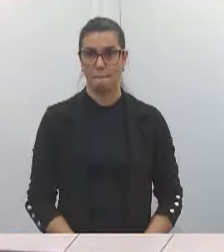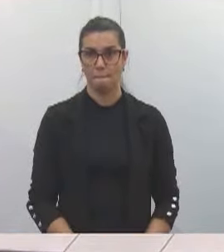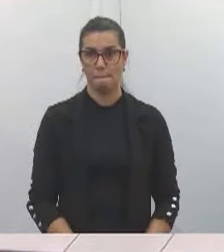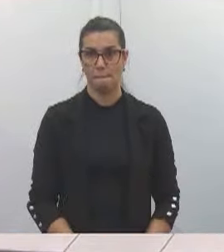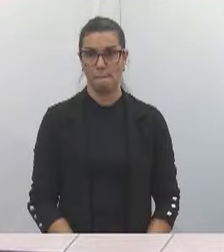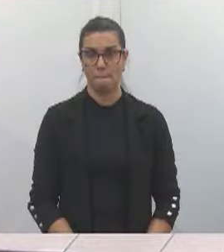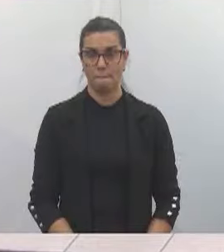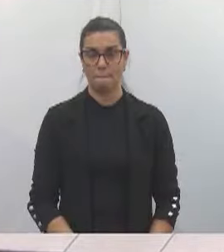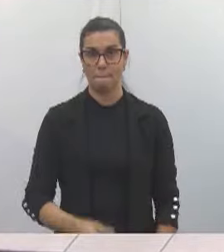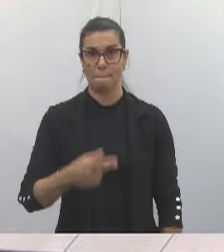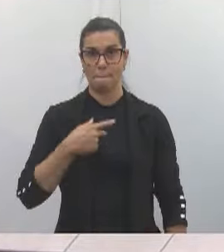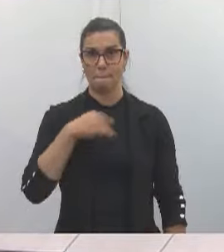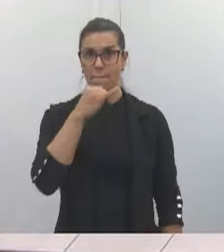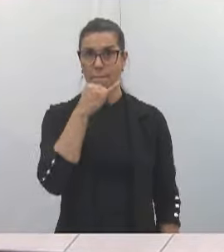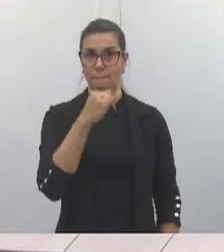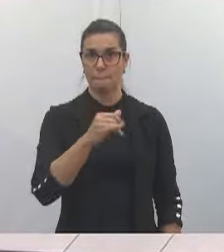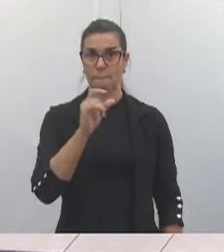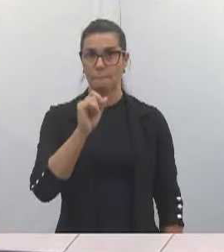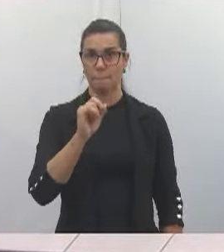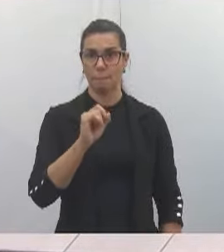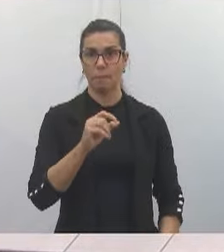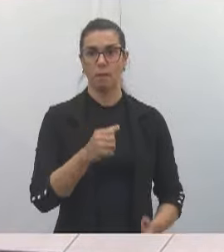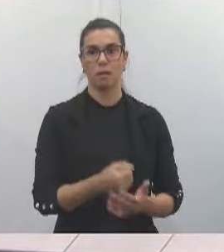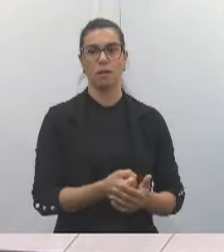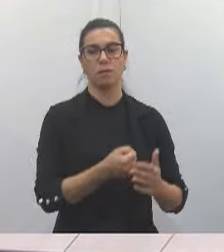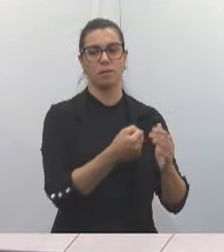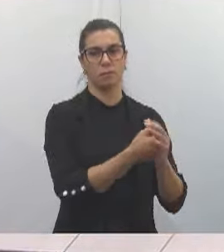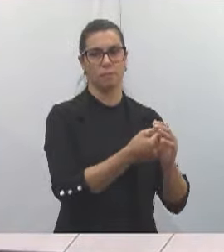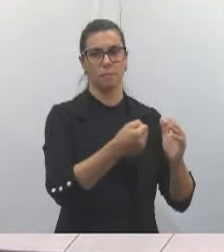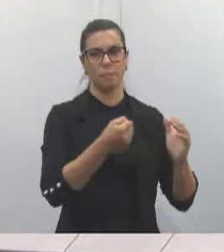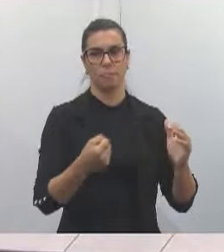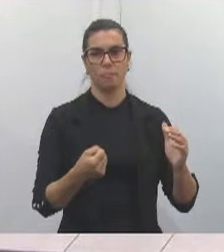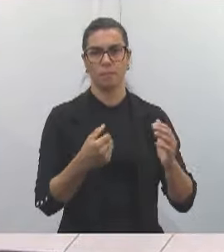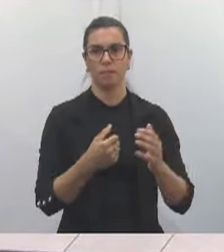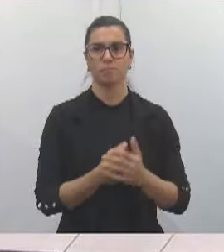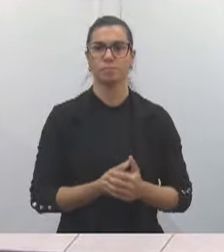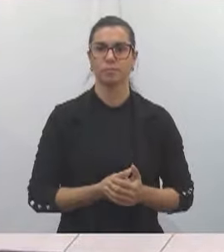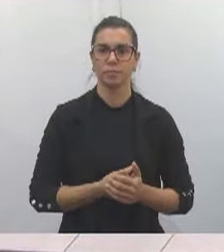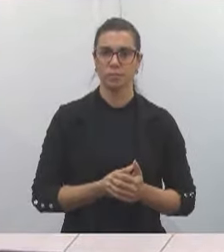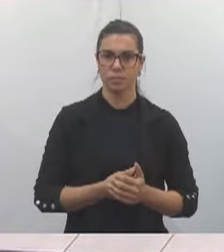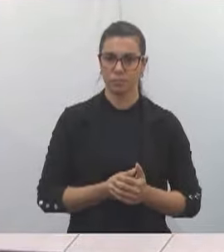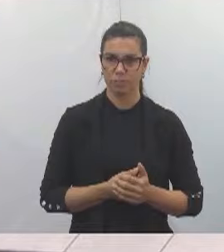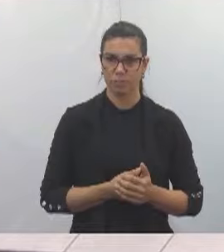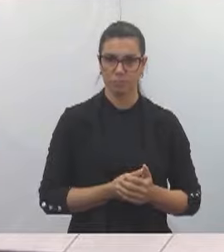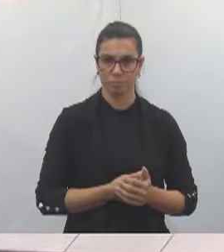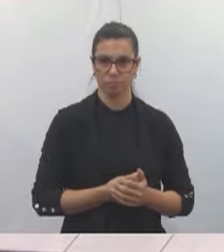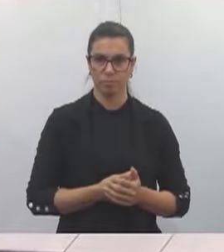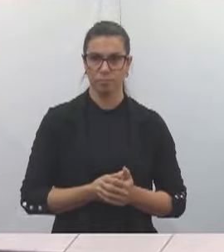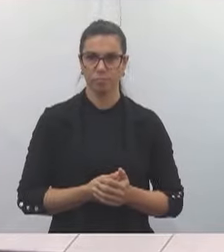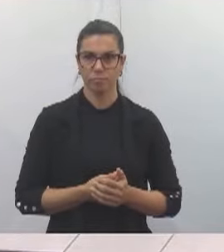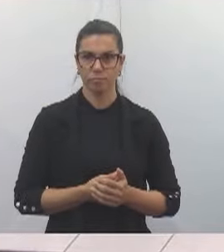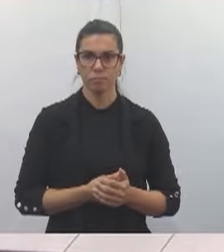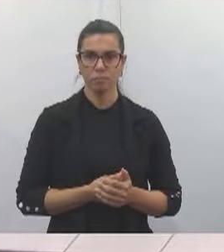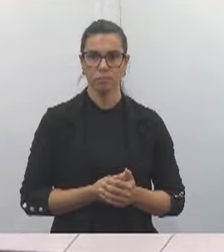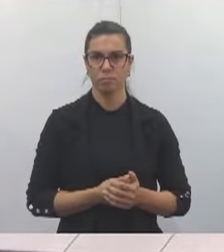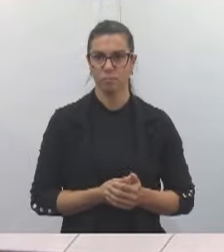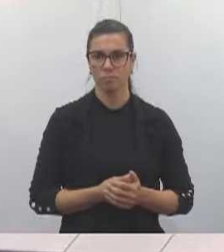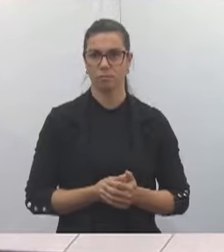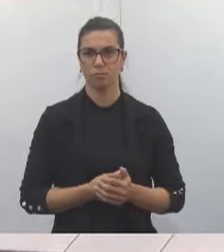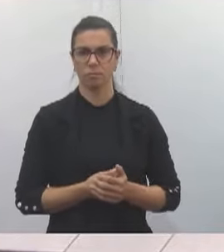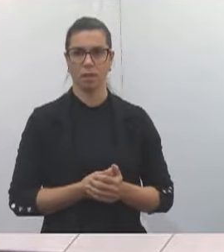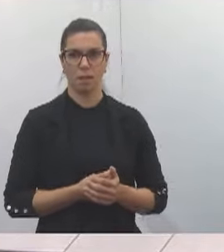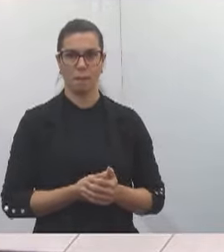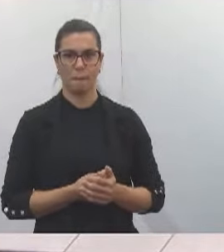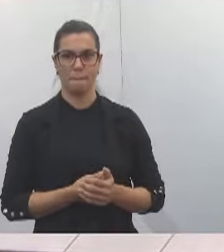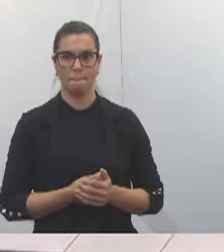Estou dizendo o seguinte, Hernandes, da Santa Casa, você fala muito, prefeito fala. Calma aí, da Santa Casa, você absteve o voto. Você absteve o